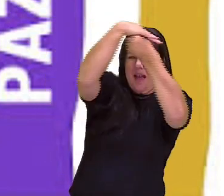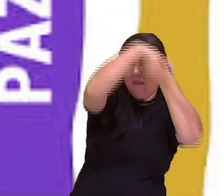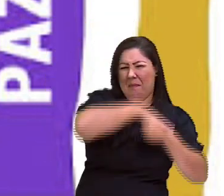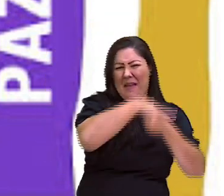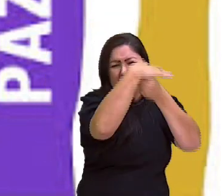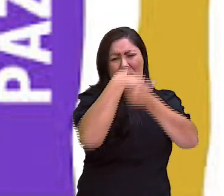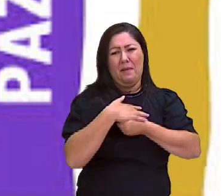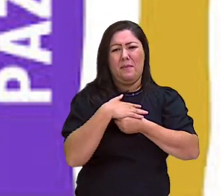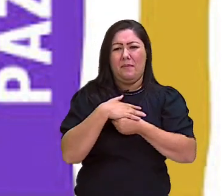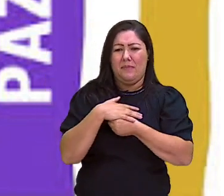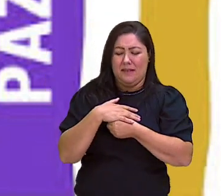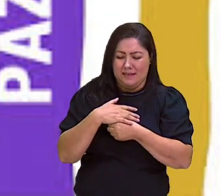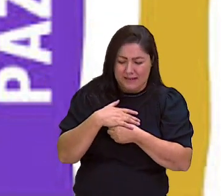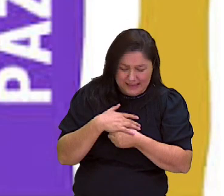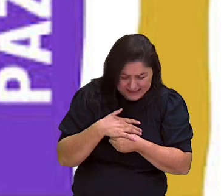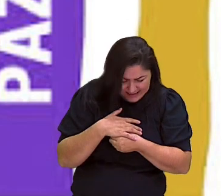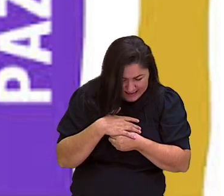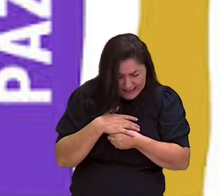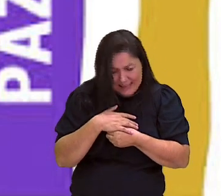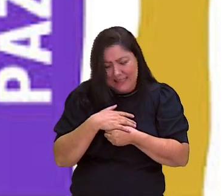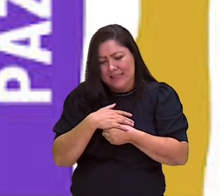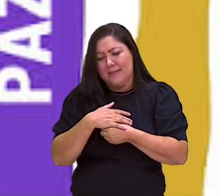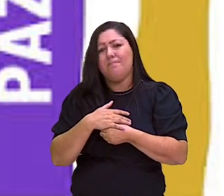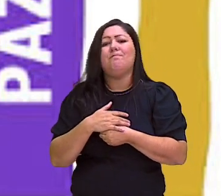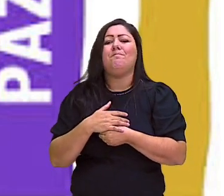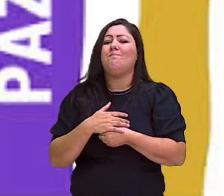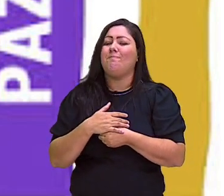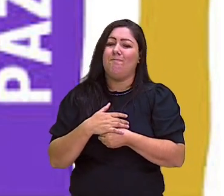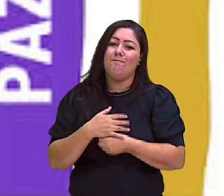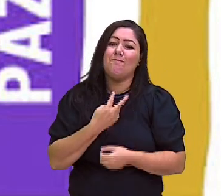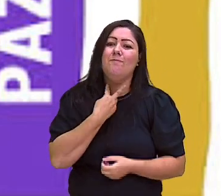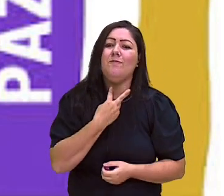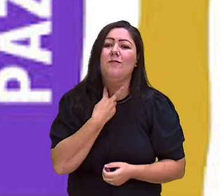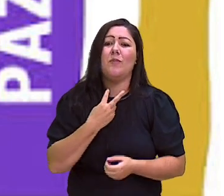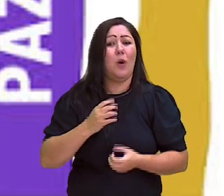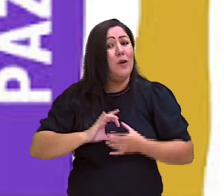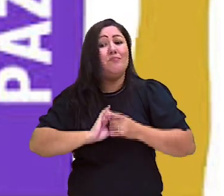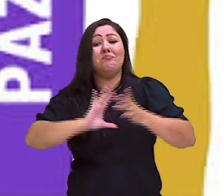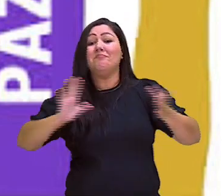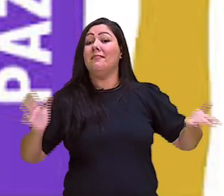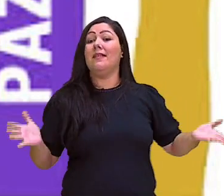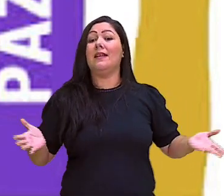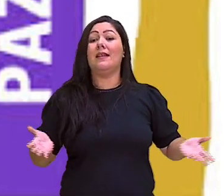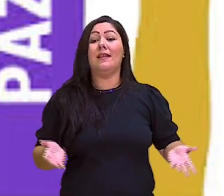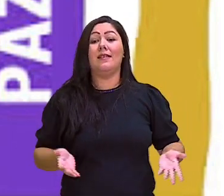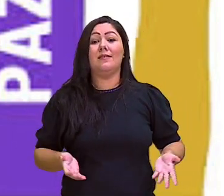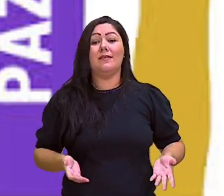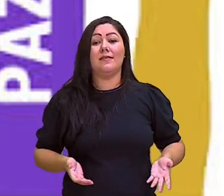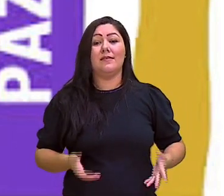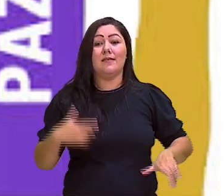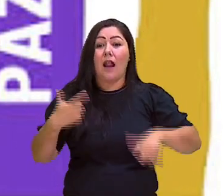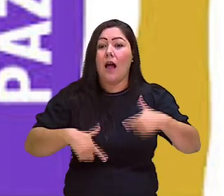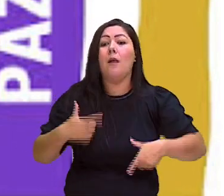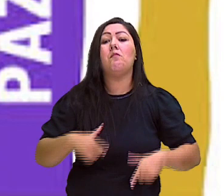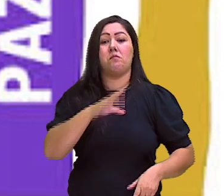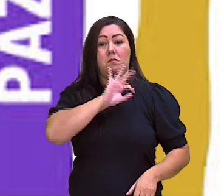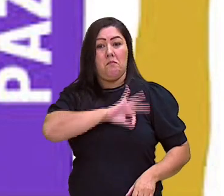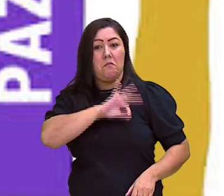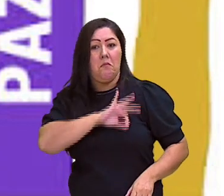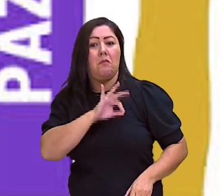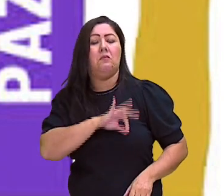submetido a essa categoria. Então, somos livres, trabalho assalariado,